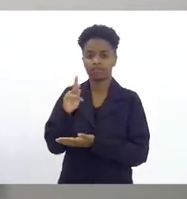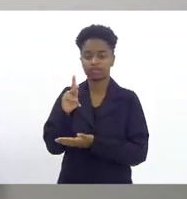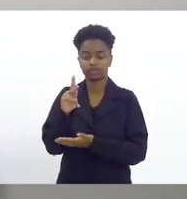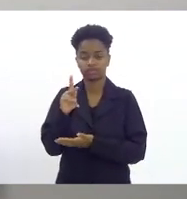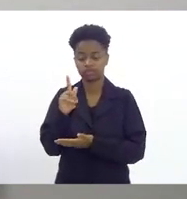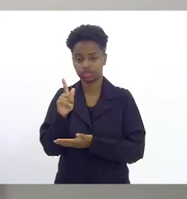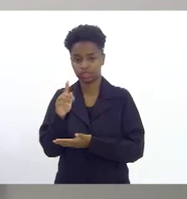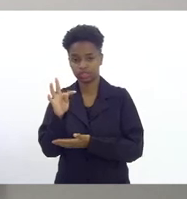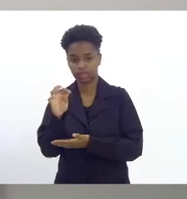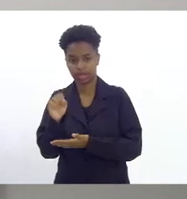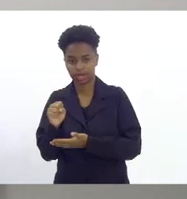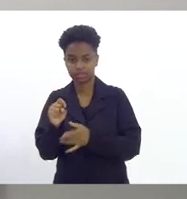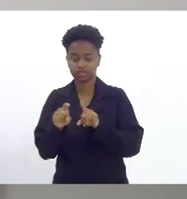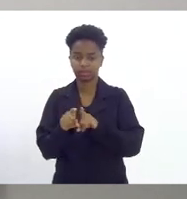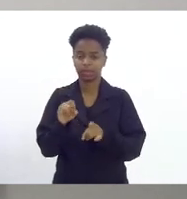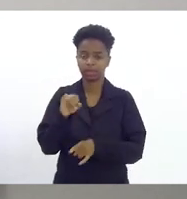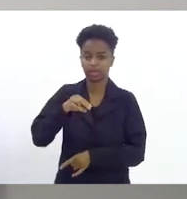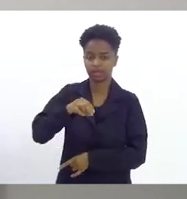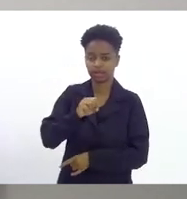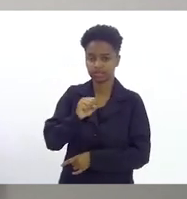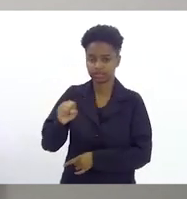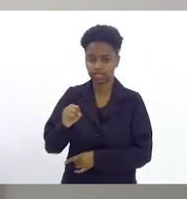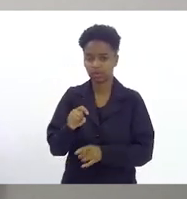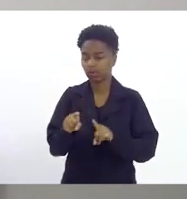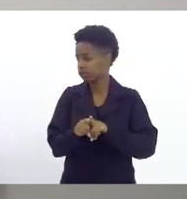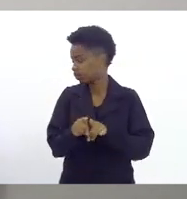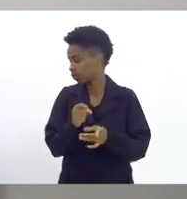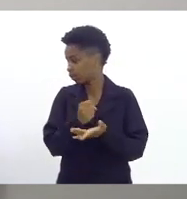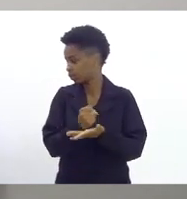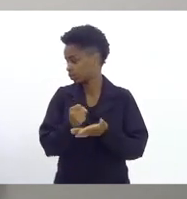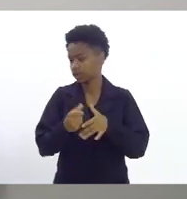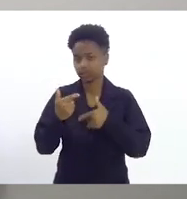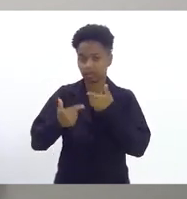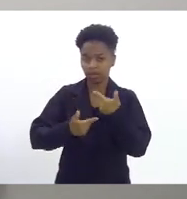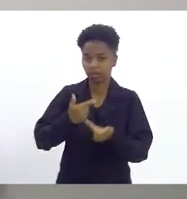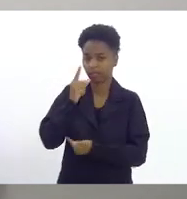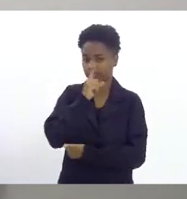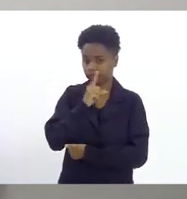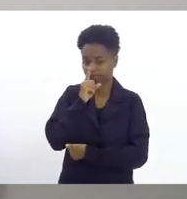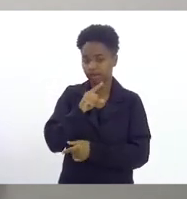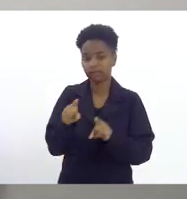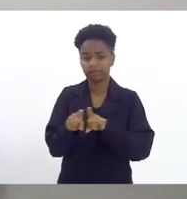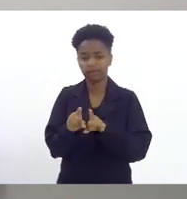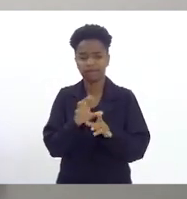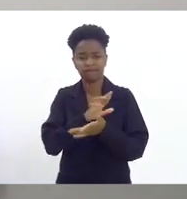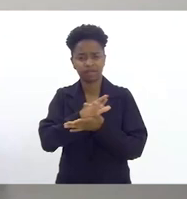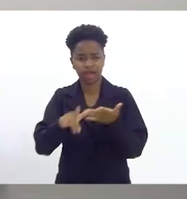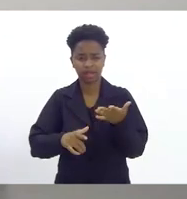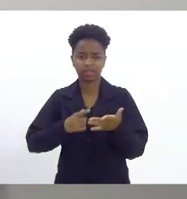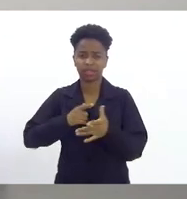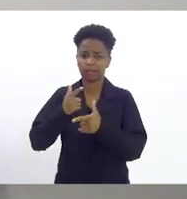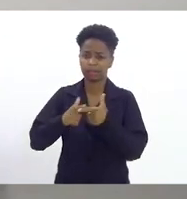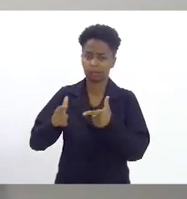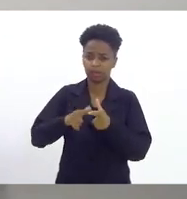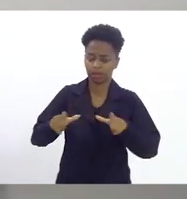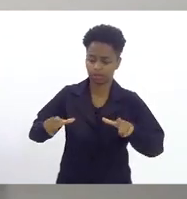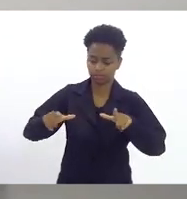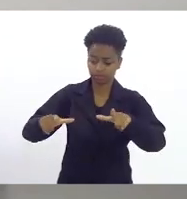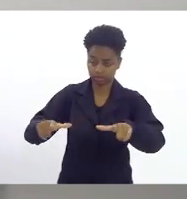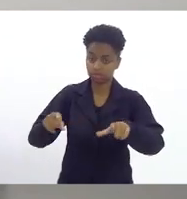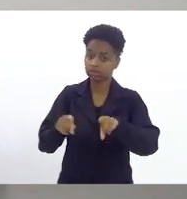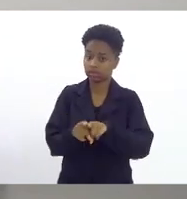contratos de trabalhos irregulares né muitas com problemas inclusive de certificação